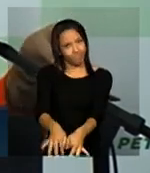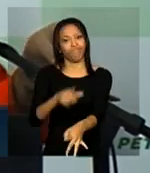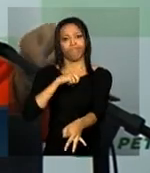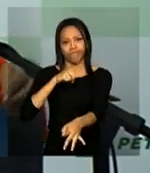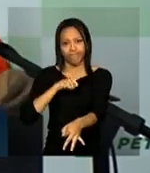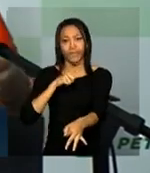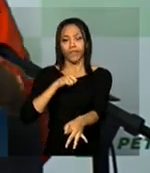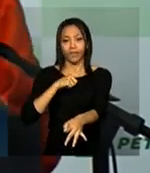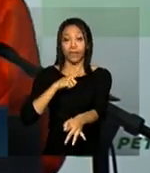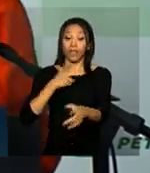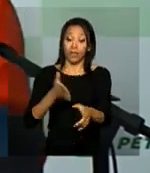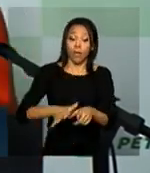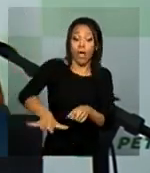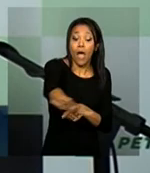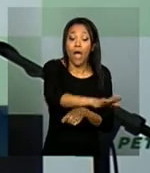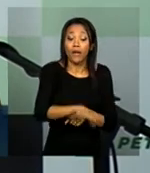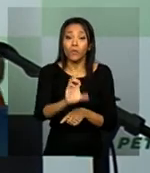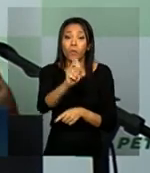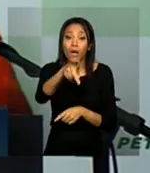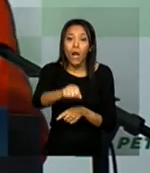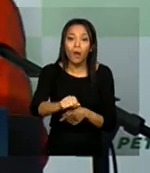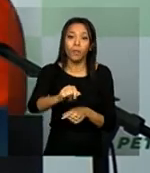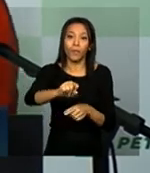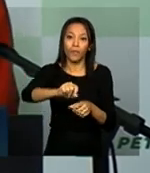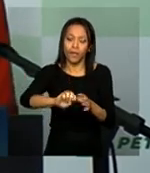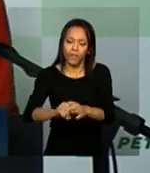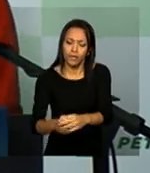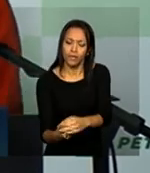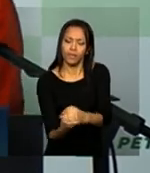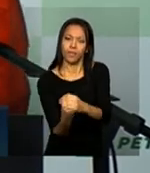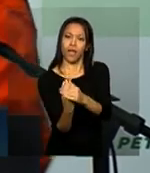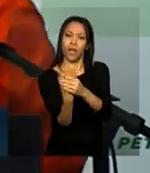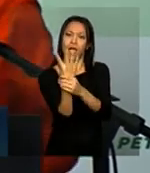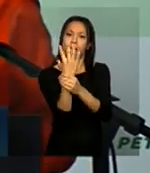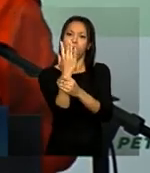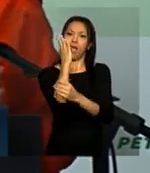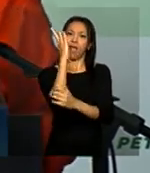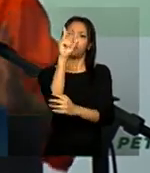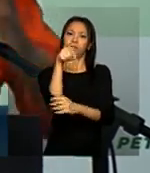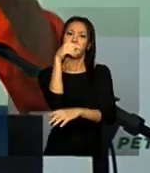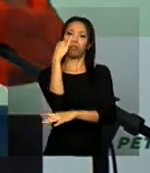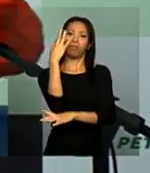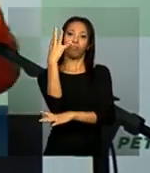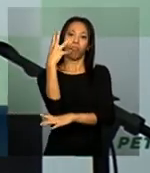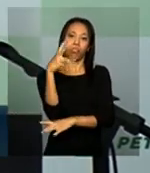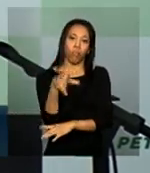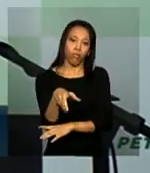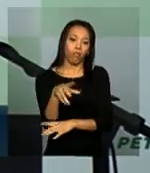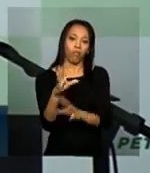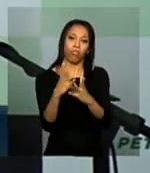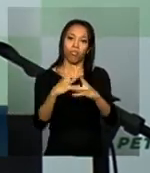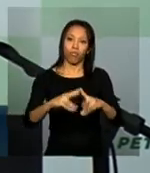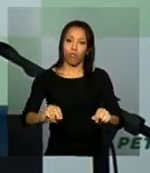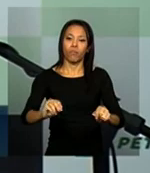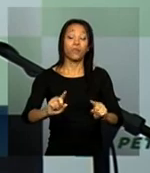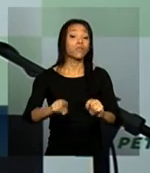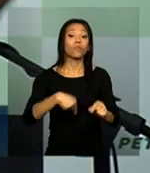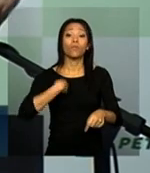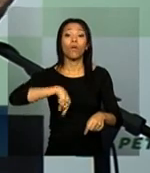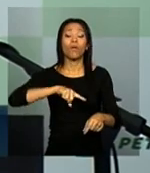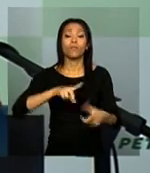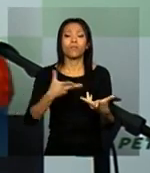Um campo é que nem assim, ele nasce, cresce e depois ele morre. Mas em que a gente tem de